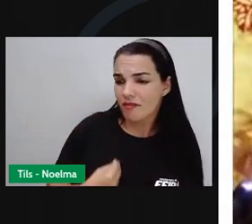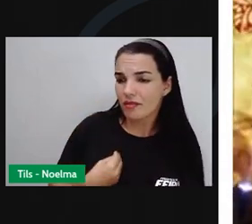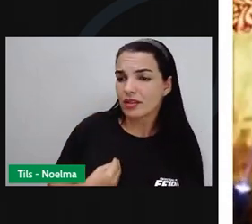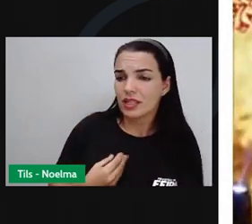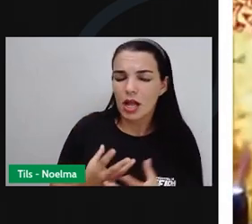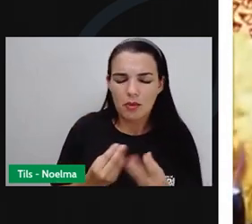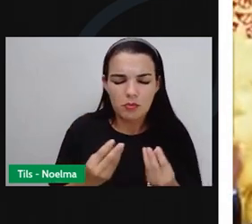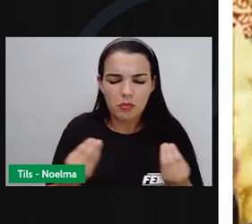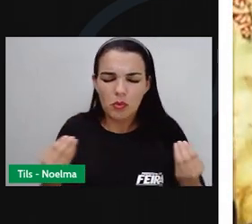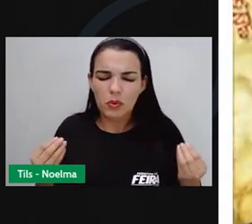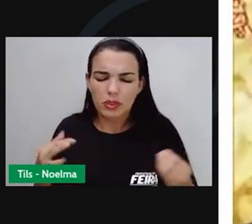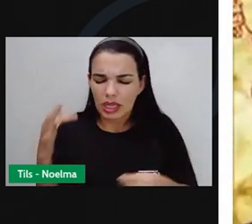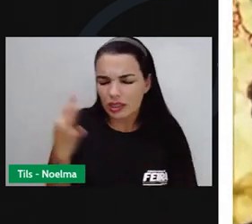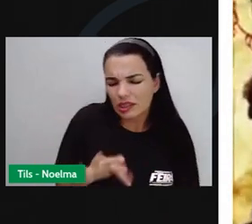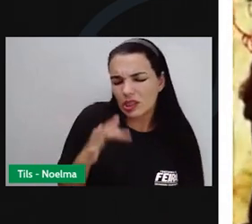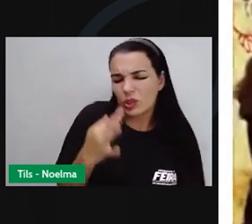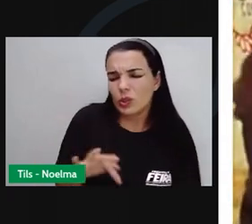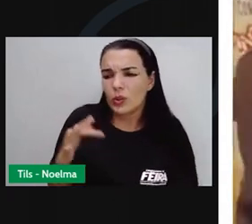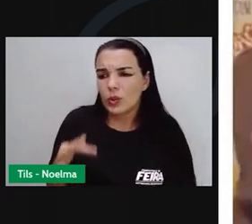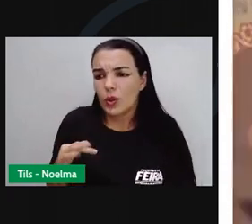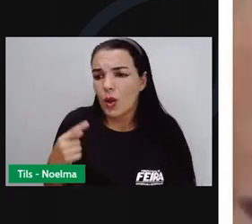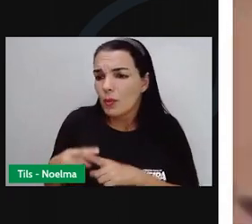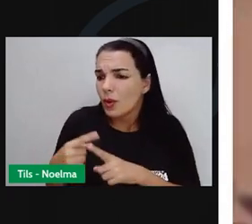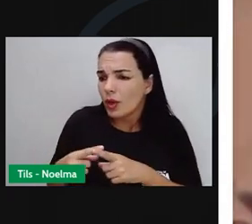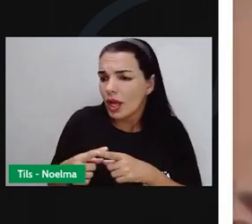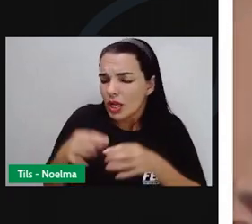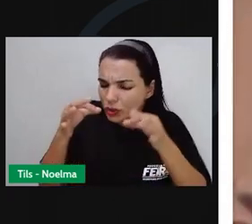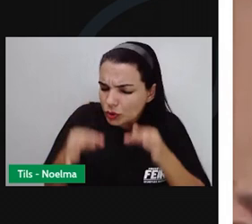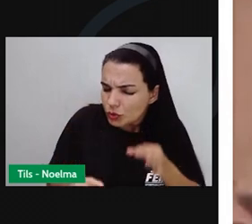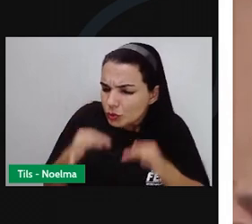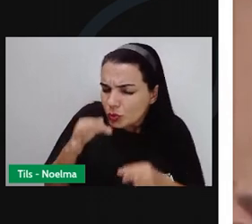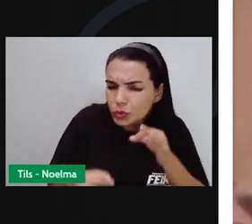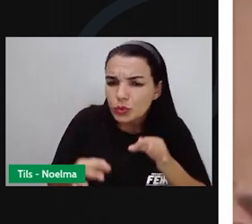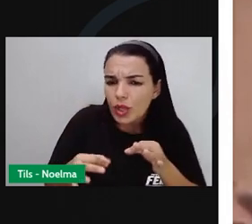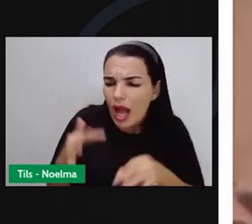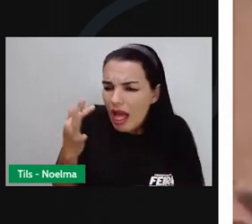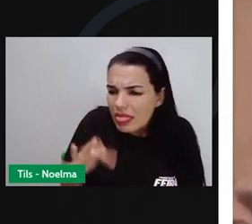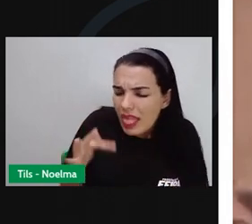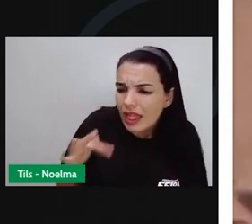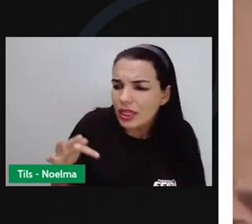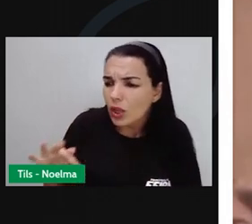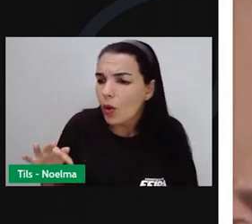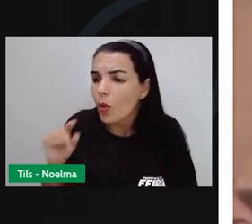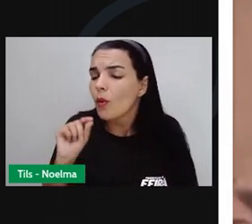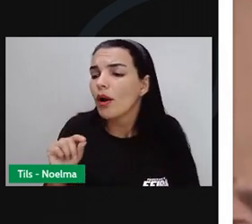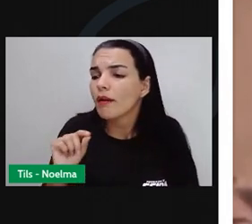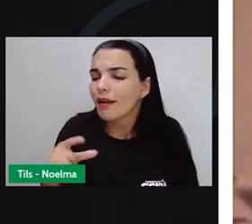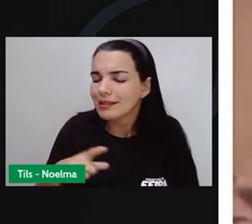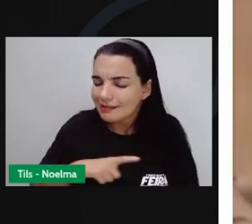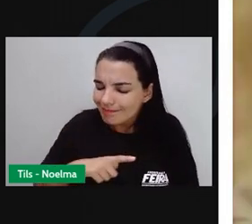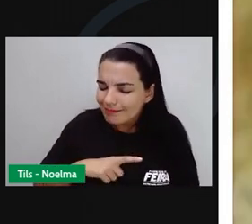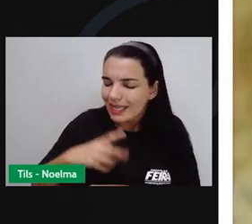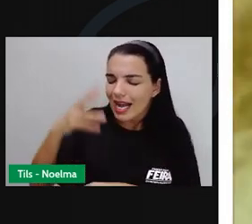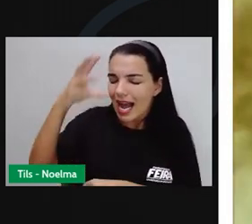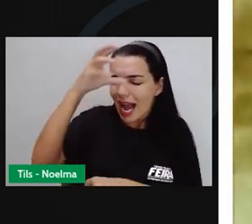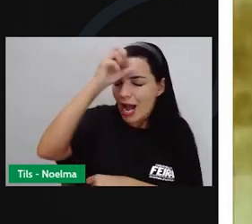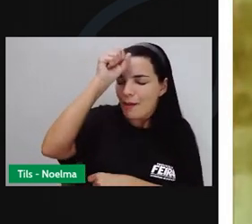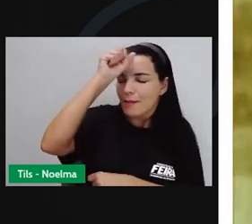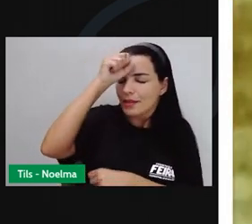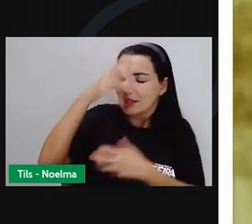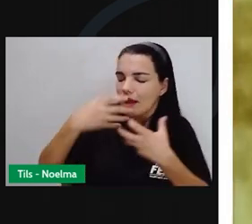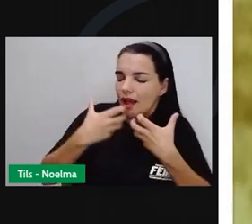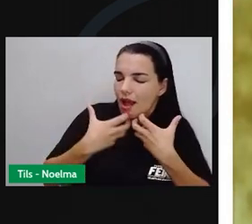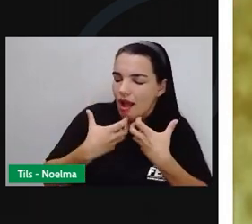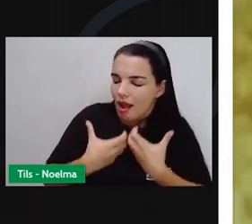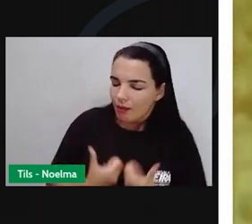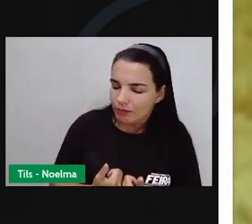era cheia de feridas e que é justo nas dores mais doídas que a gente aprende a suportar. Que